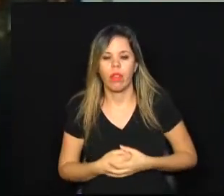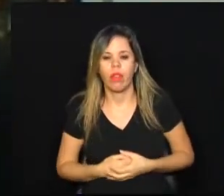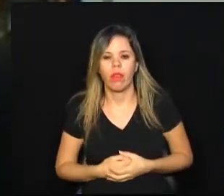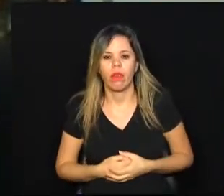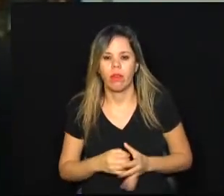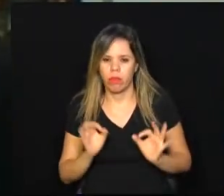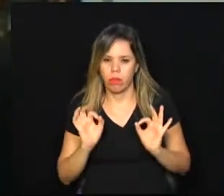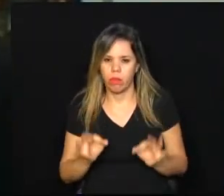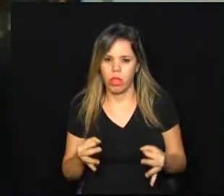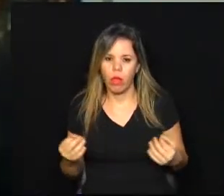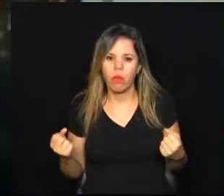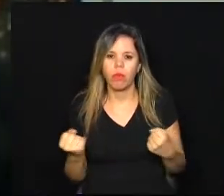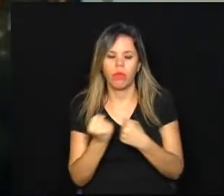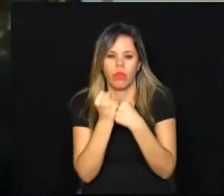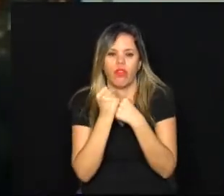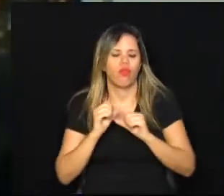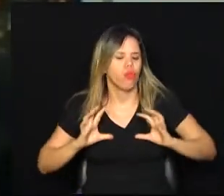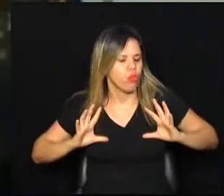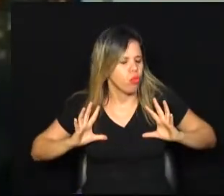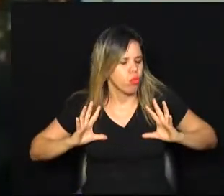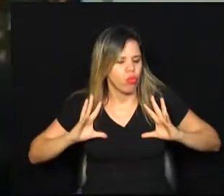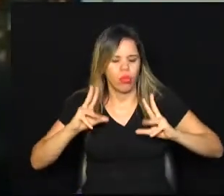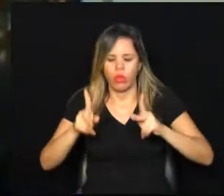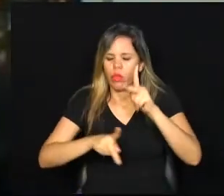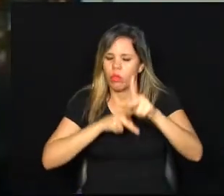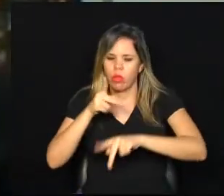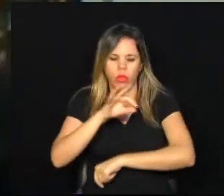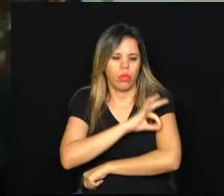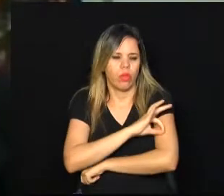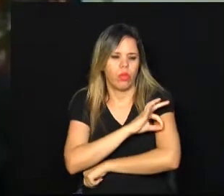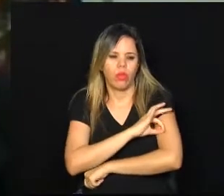com o apoio de todos, do Legislativo, do